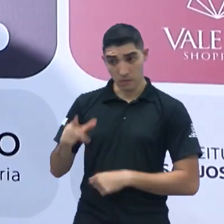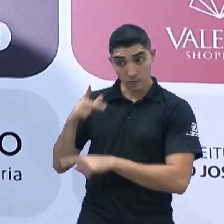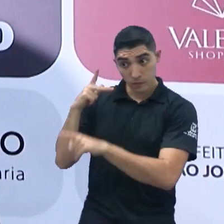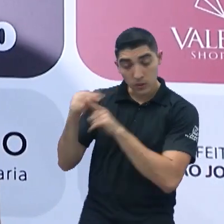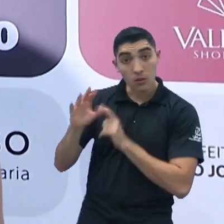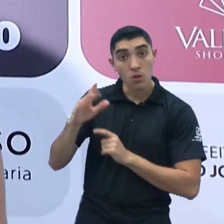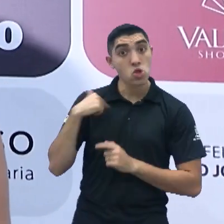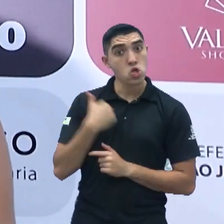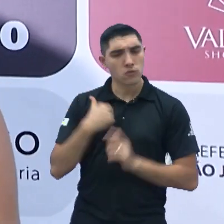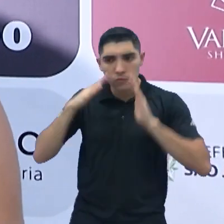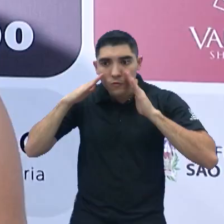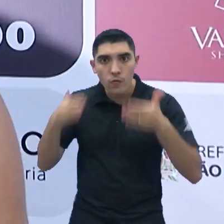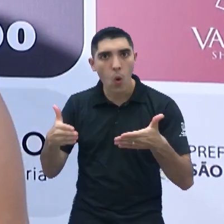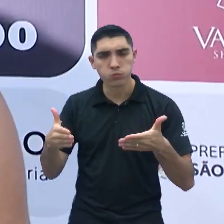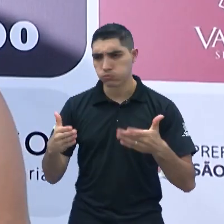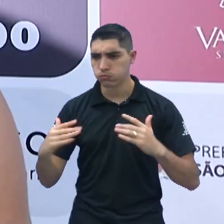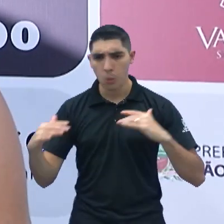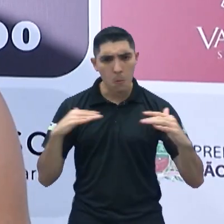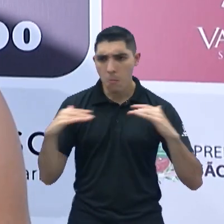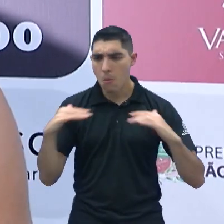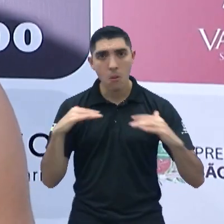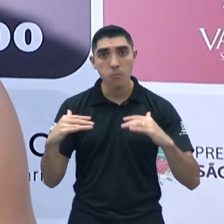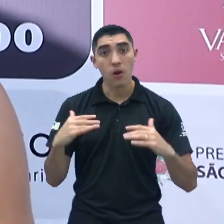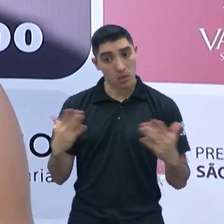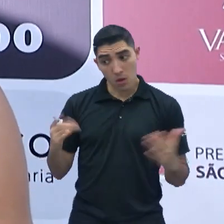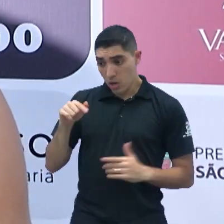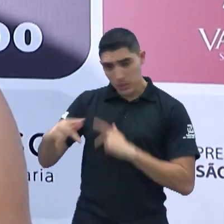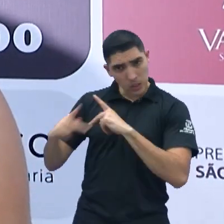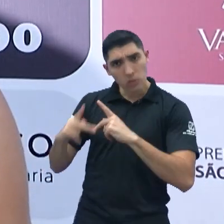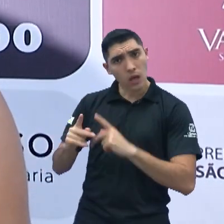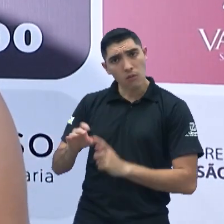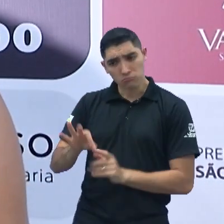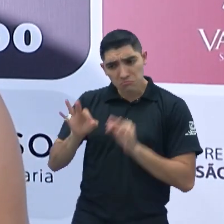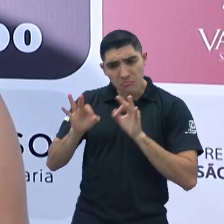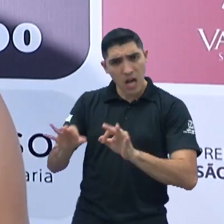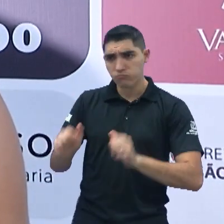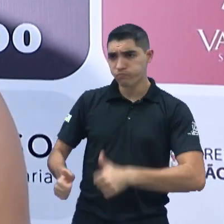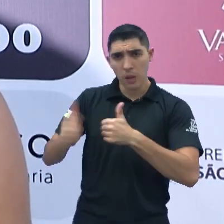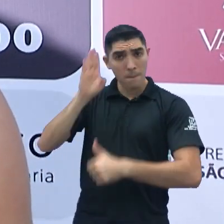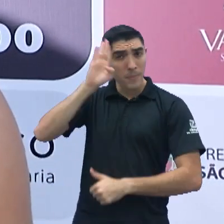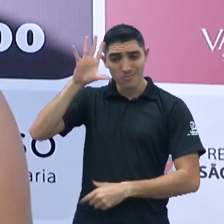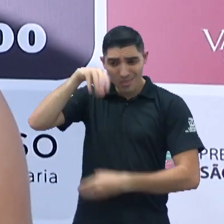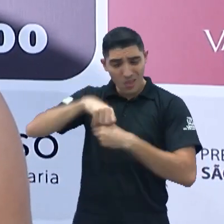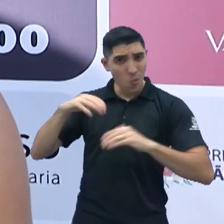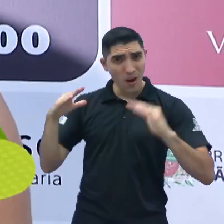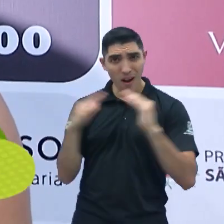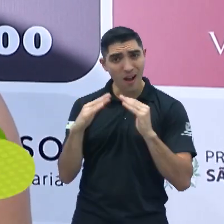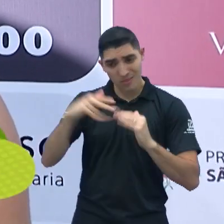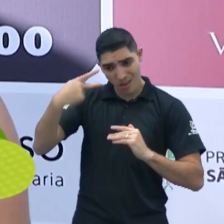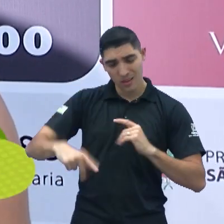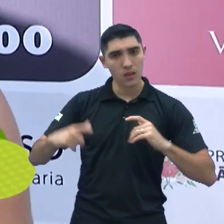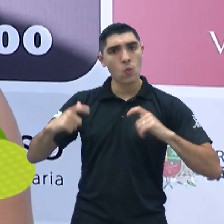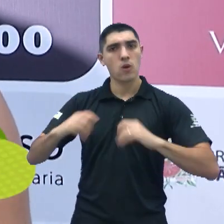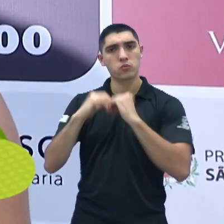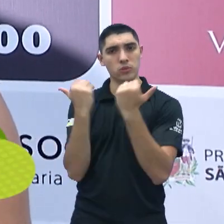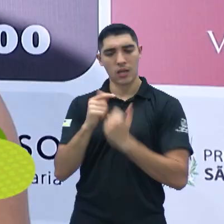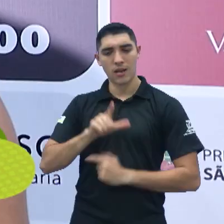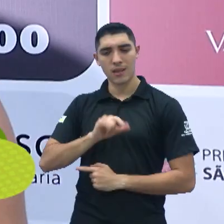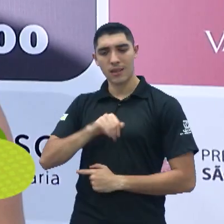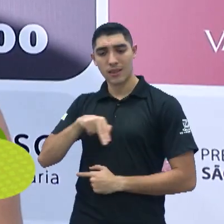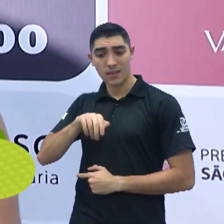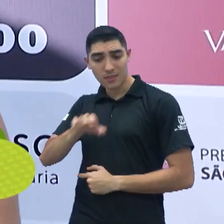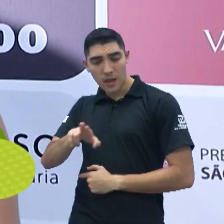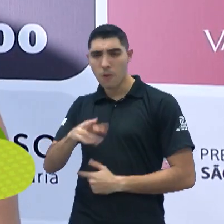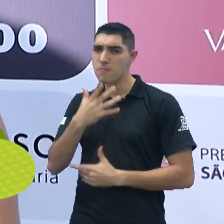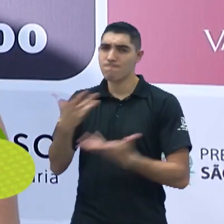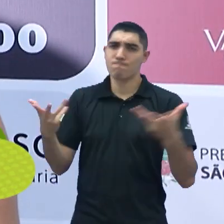entrou e como a gente se impôs é o que pode se esperar de São José, principalmente jogando em casa, jogando no Linneu. Acho que a gente só tem a ganhar com isso e a gente manter